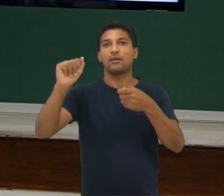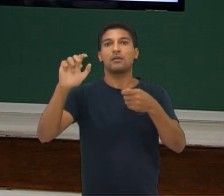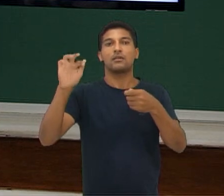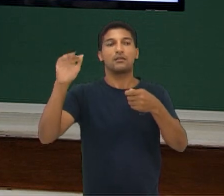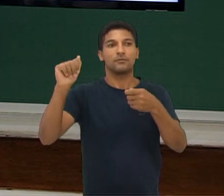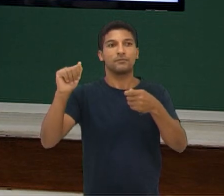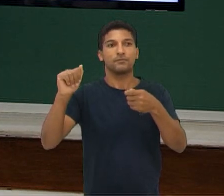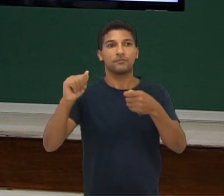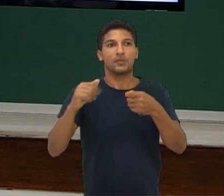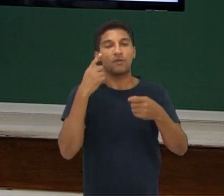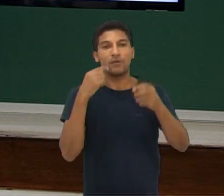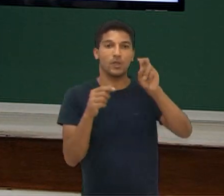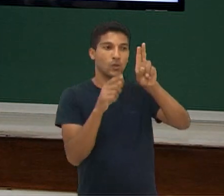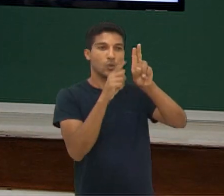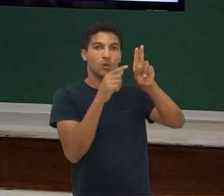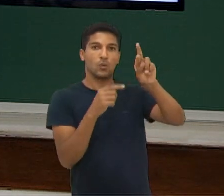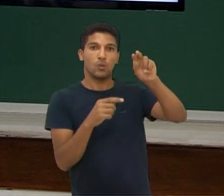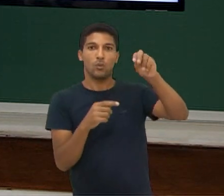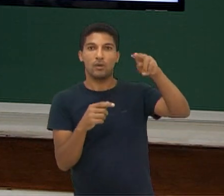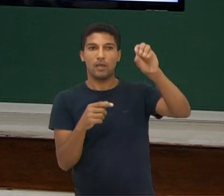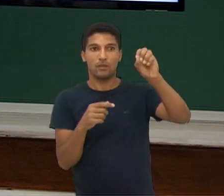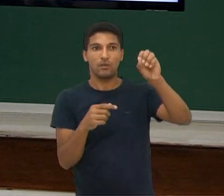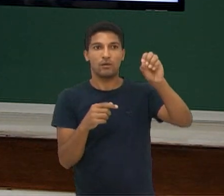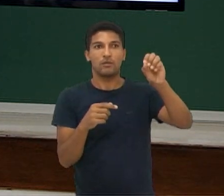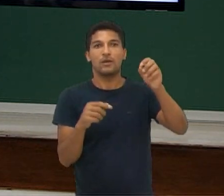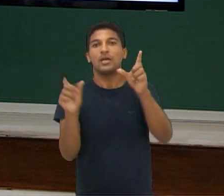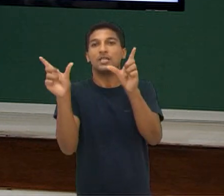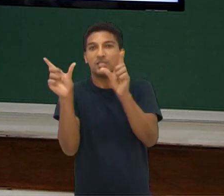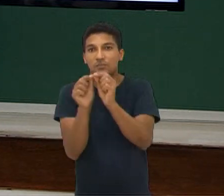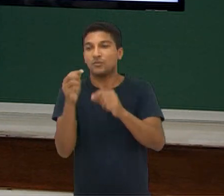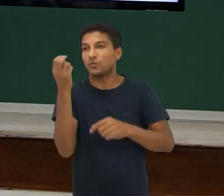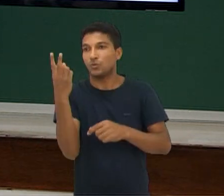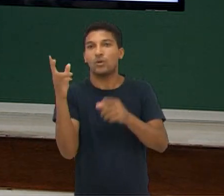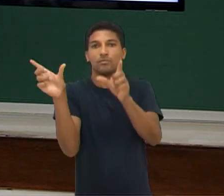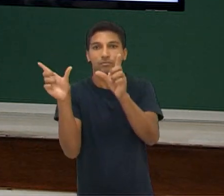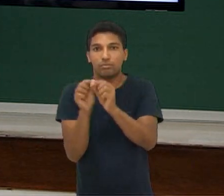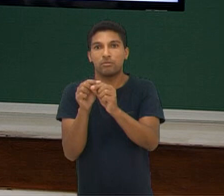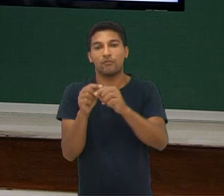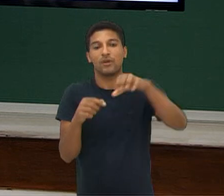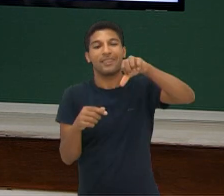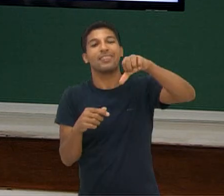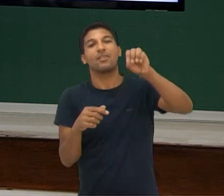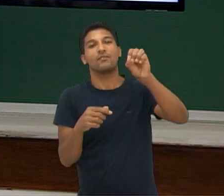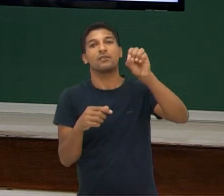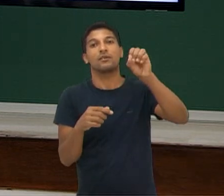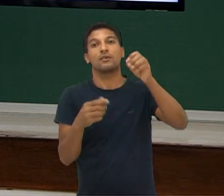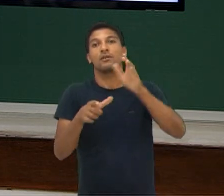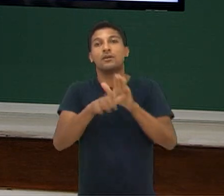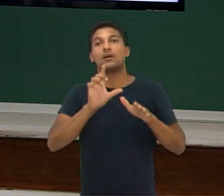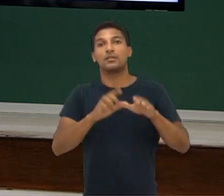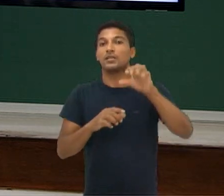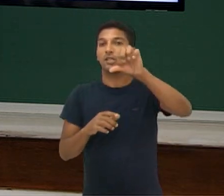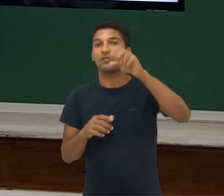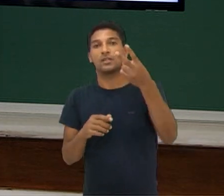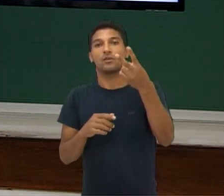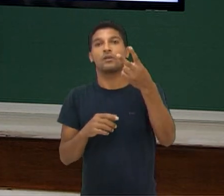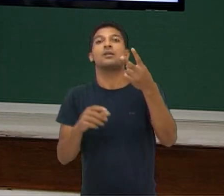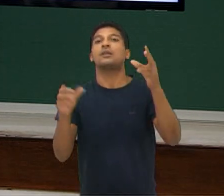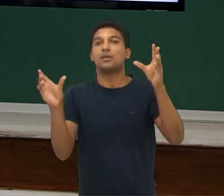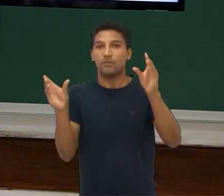ao emitir a partícula alfa, diminui 2 unidades, vai para 90. Número de massa, que